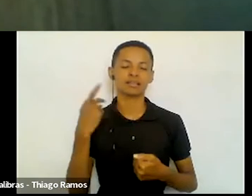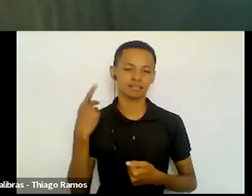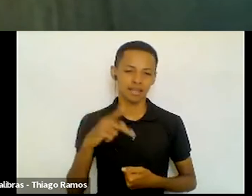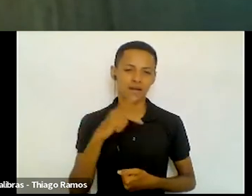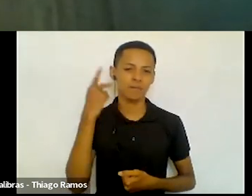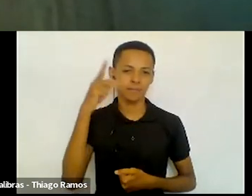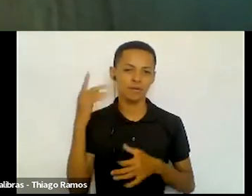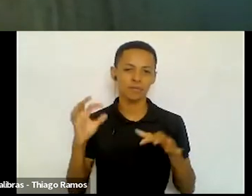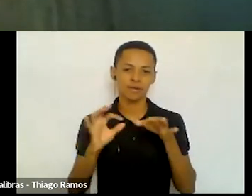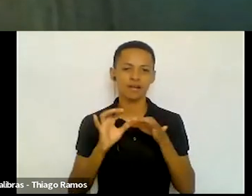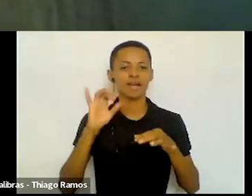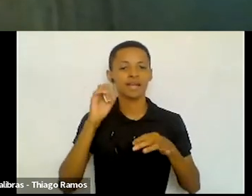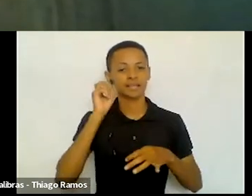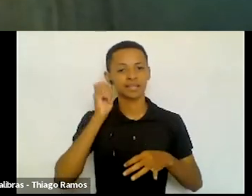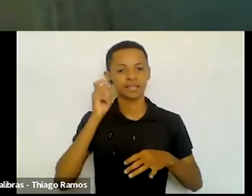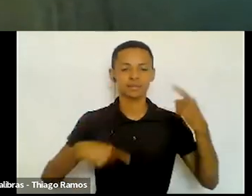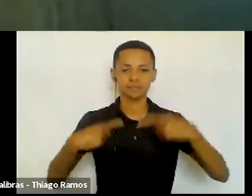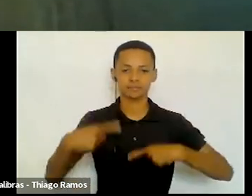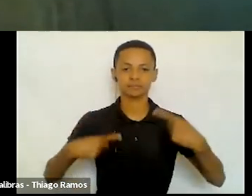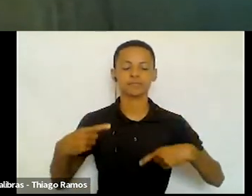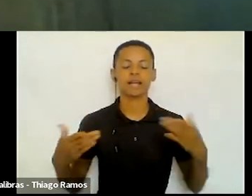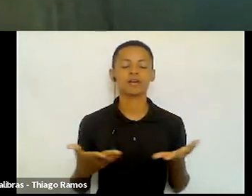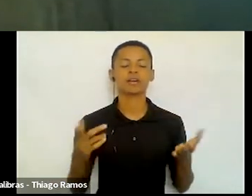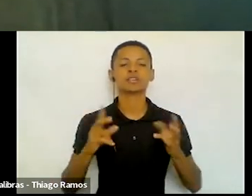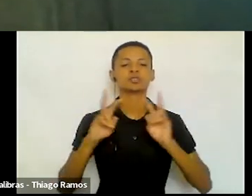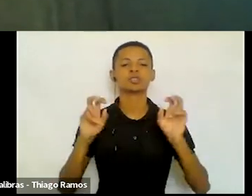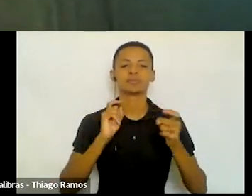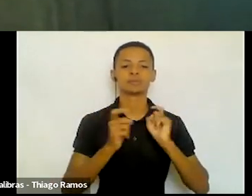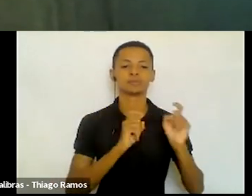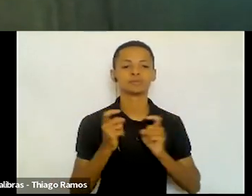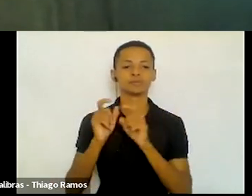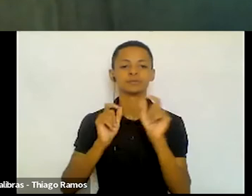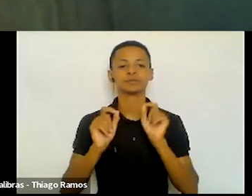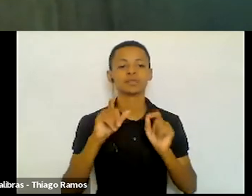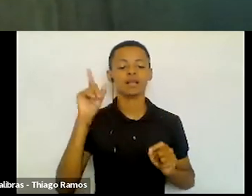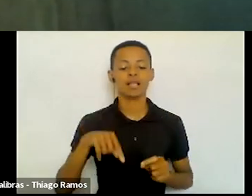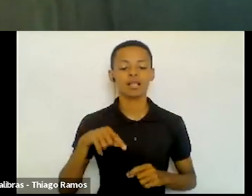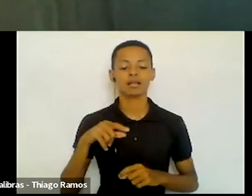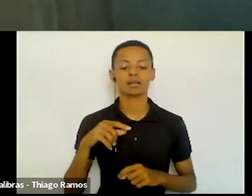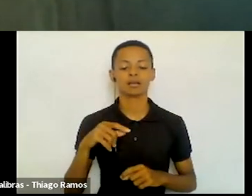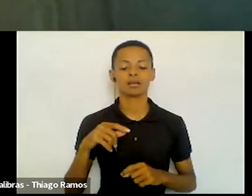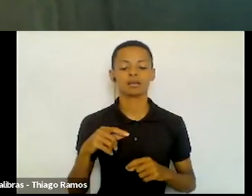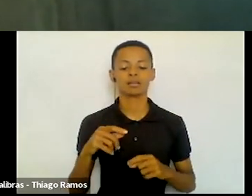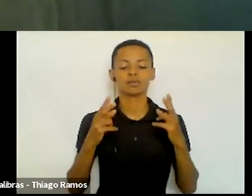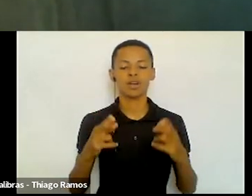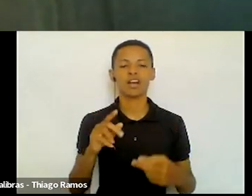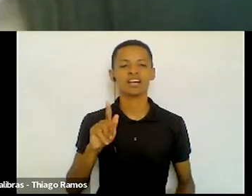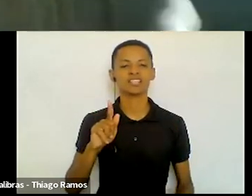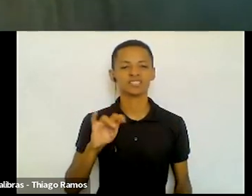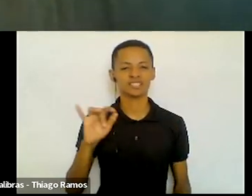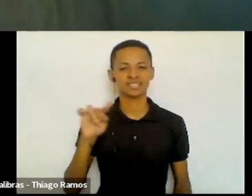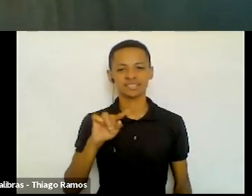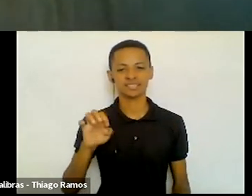aqui, né, garantir como articulação política é garantir justamente o que a Gisele traz, que é